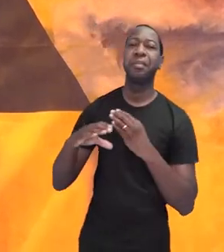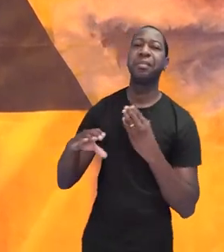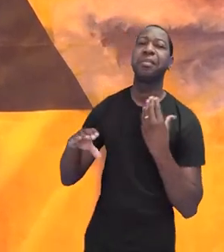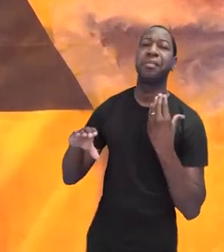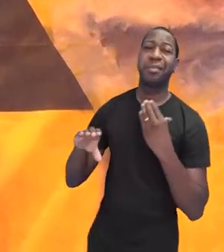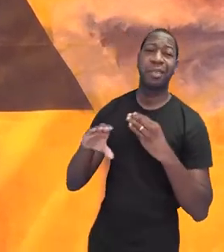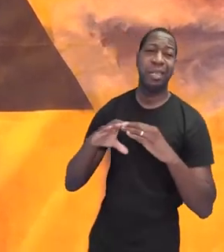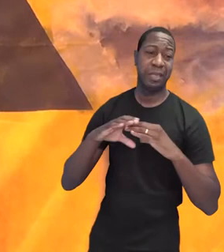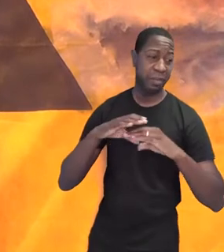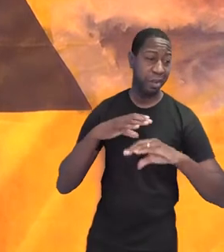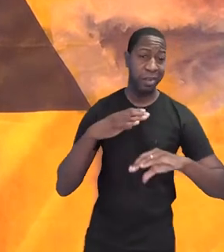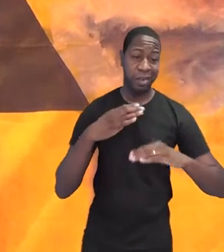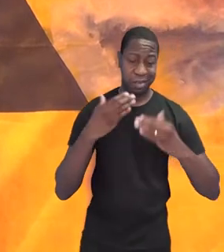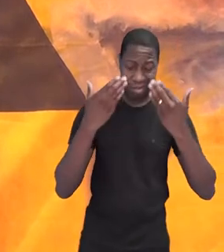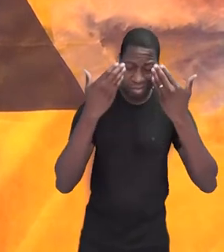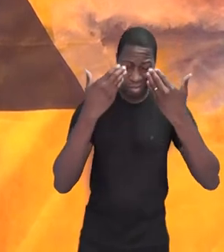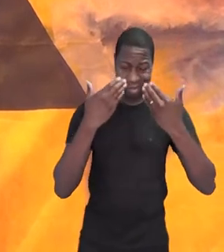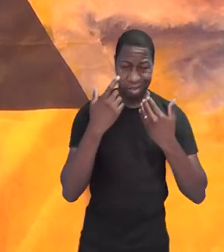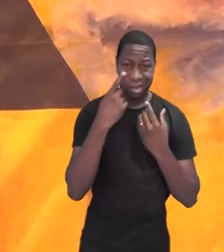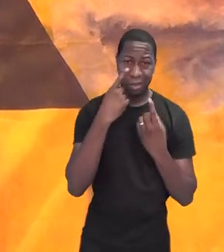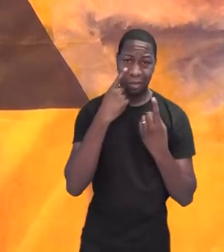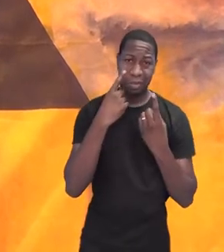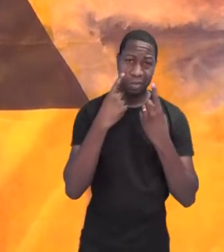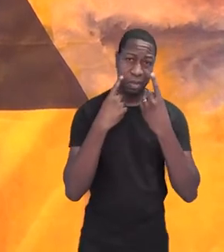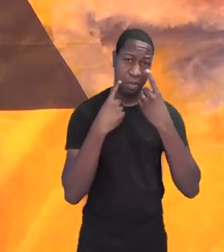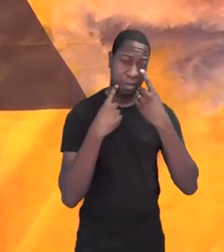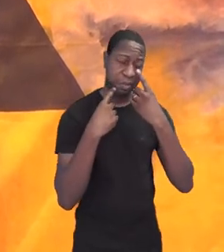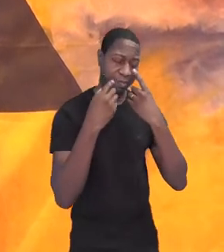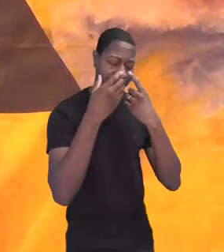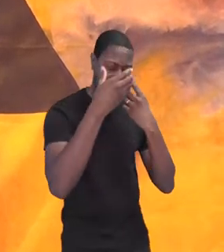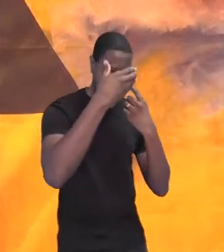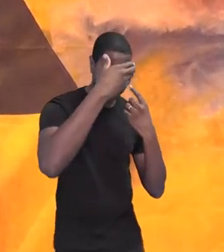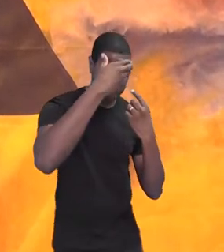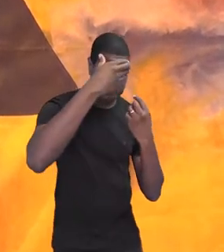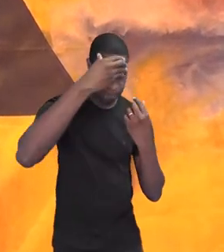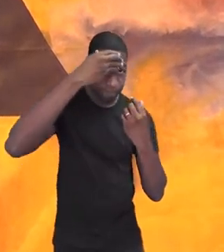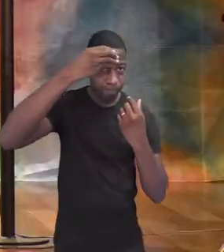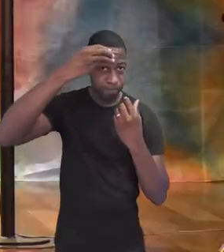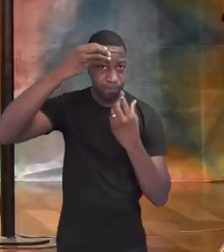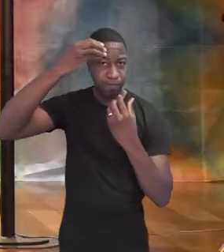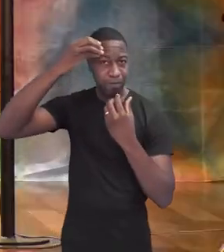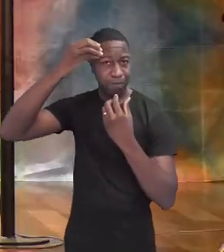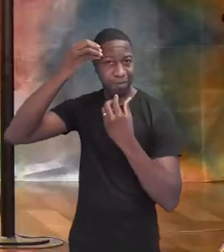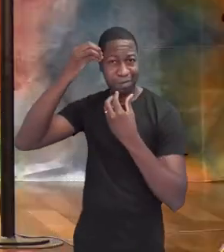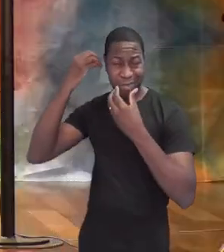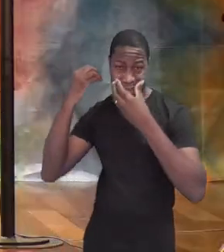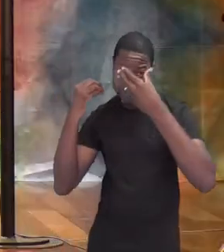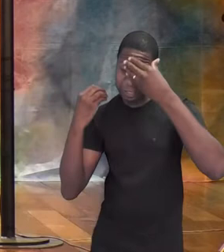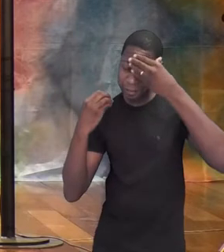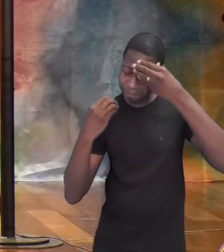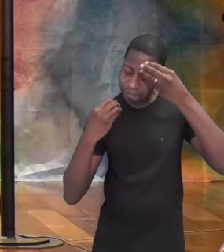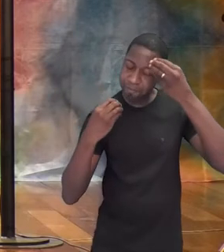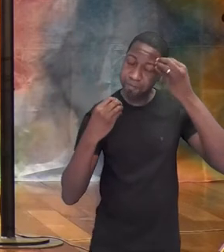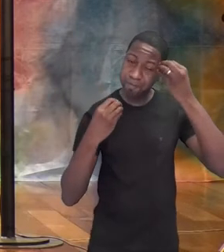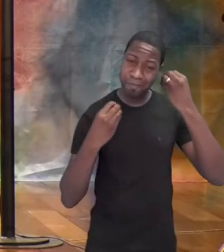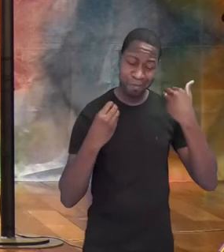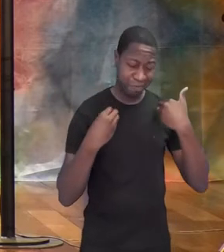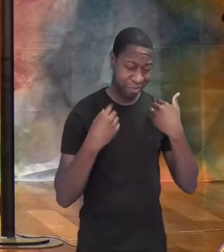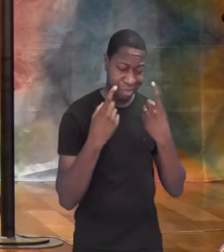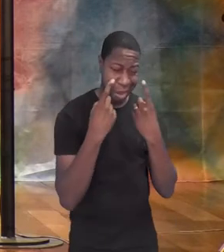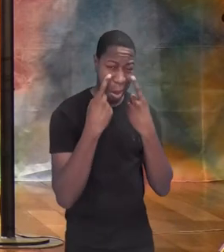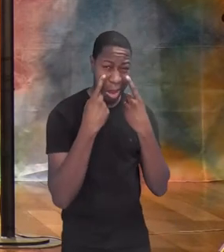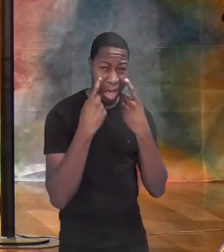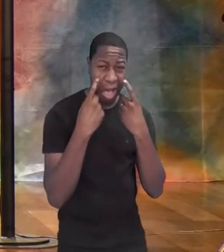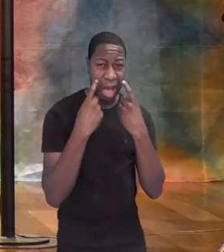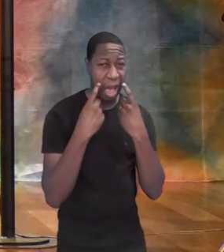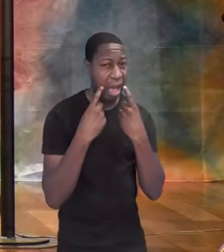sei mais chorar. Eu danço manso a dança do ombro. Eu